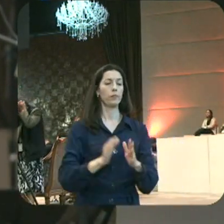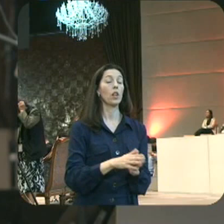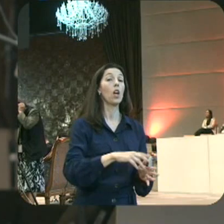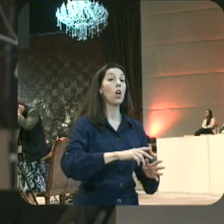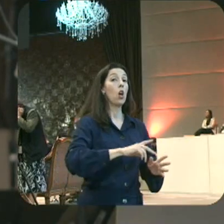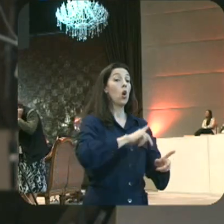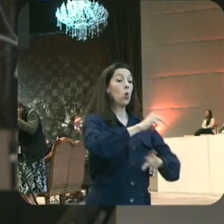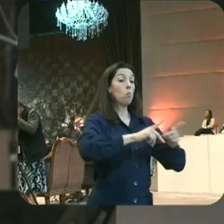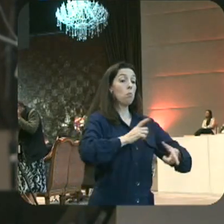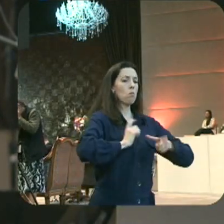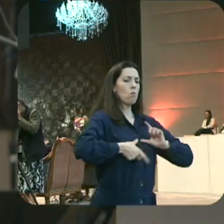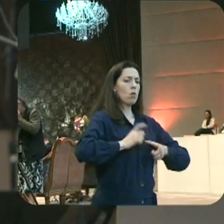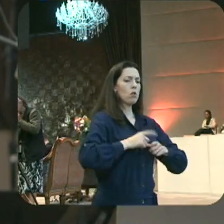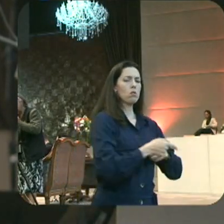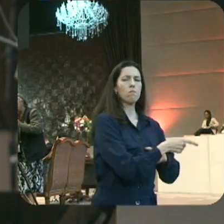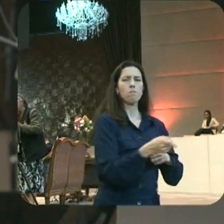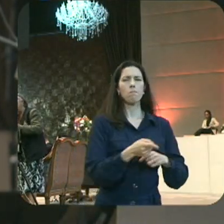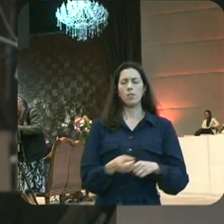que